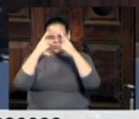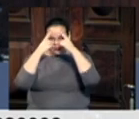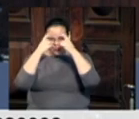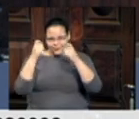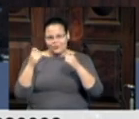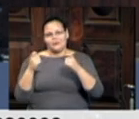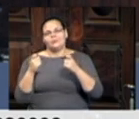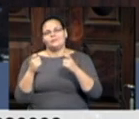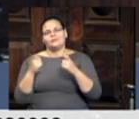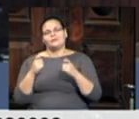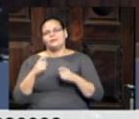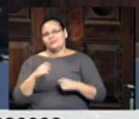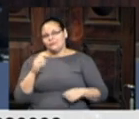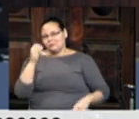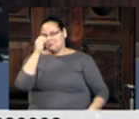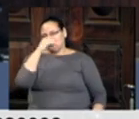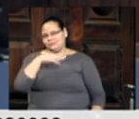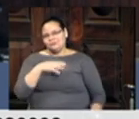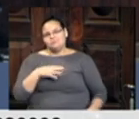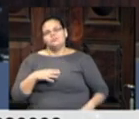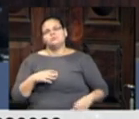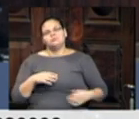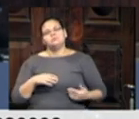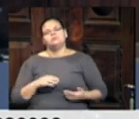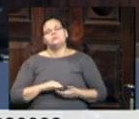violenta, agressiva,